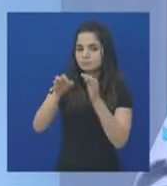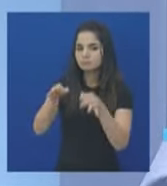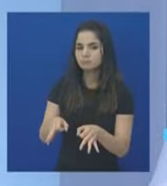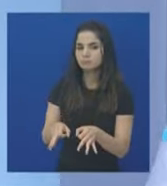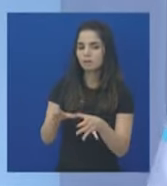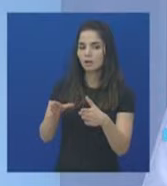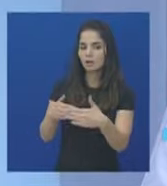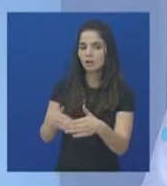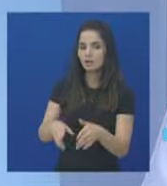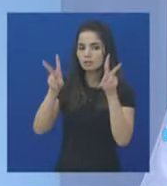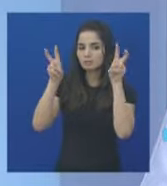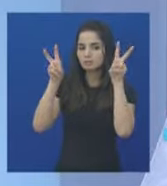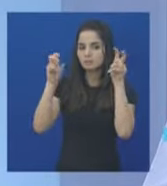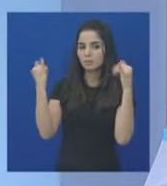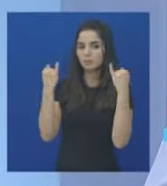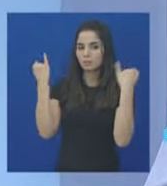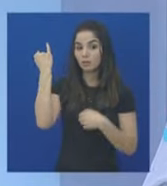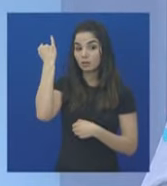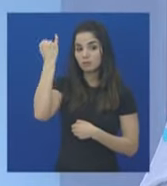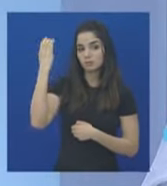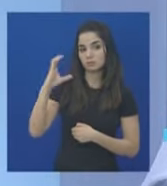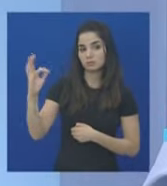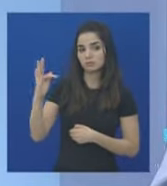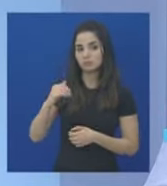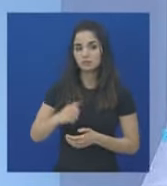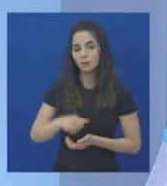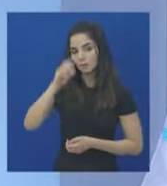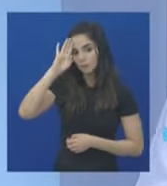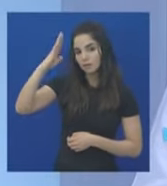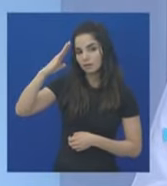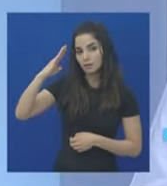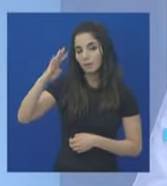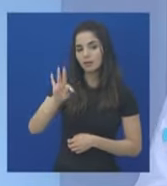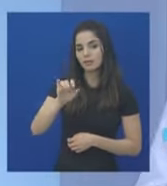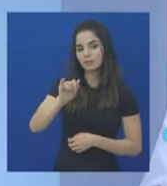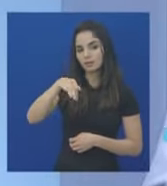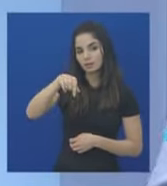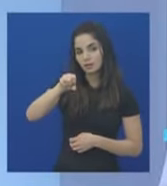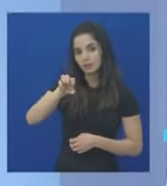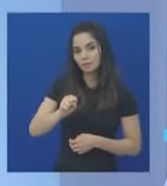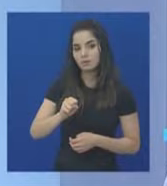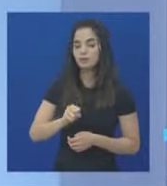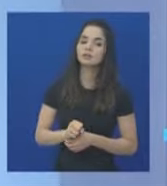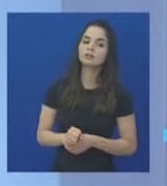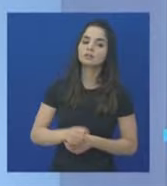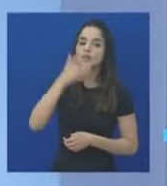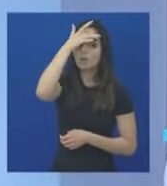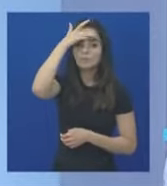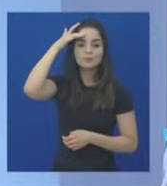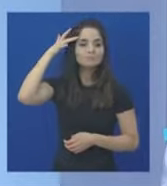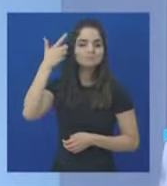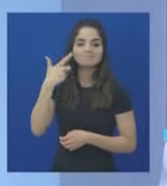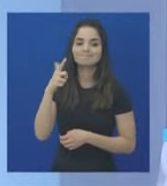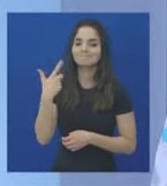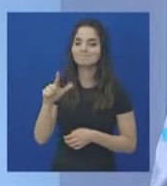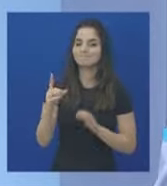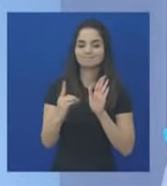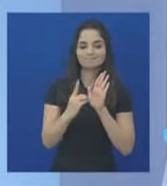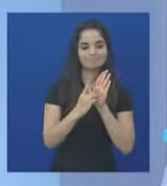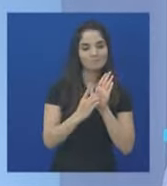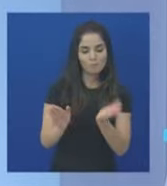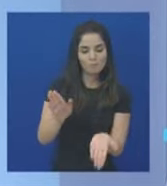importantíssimo para a cidade de Cabo Frio, principalmente em Tamoios, onde as pessoas não têm um documento que prove